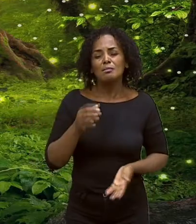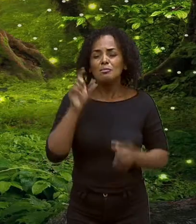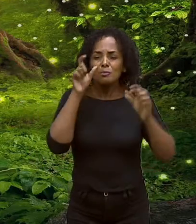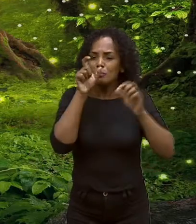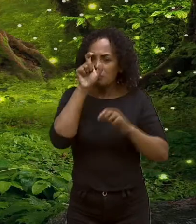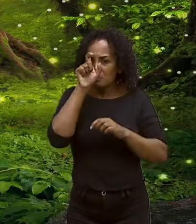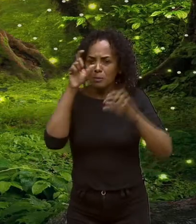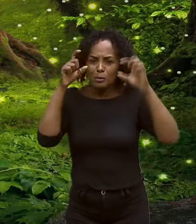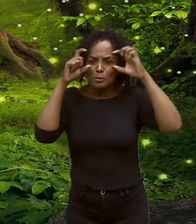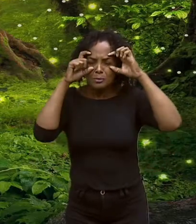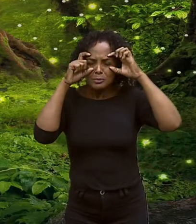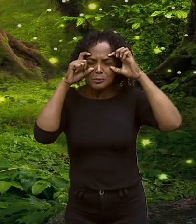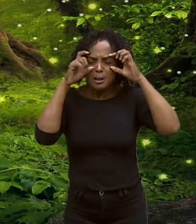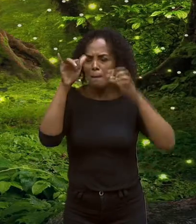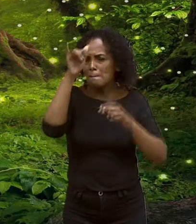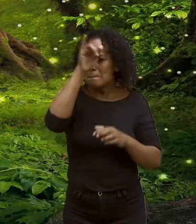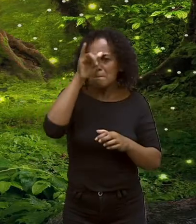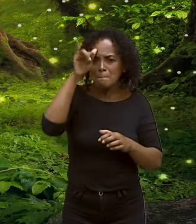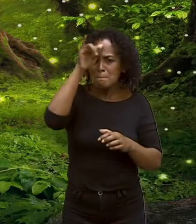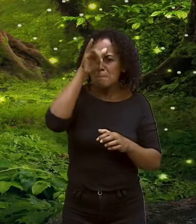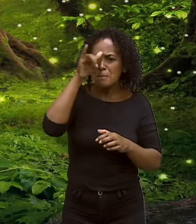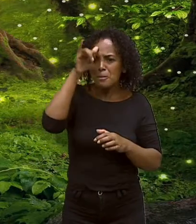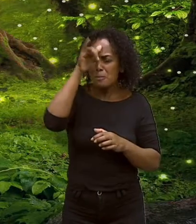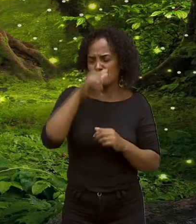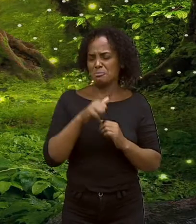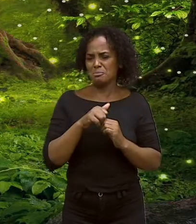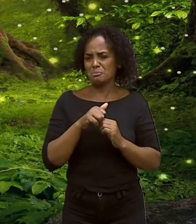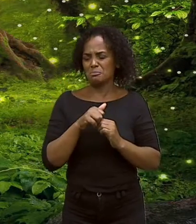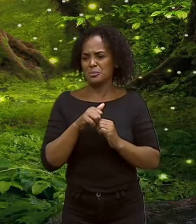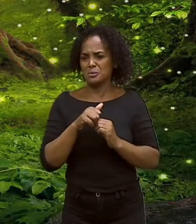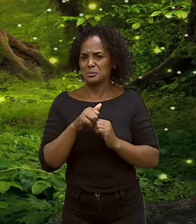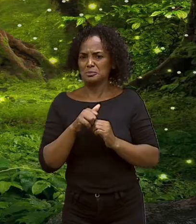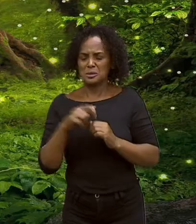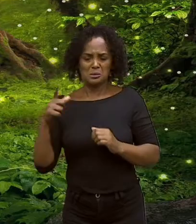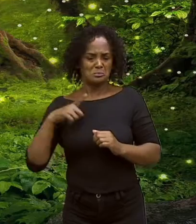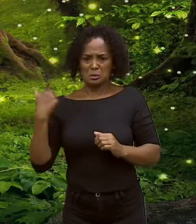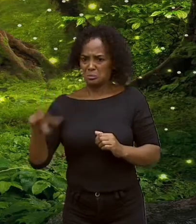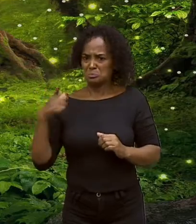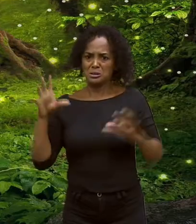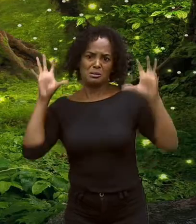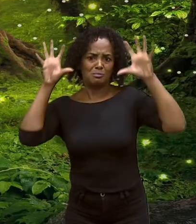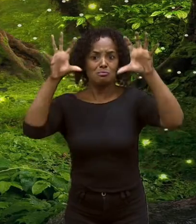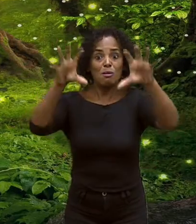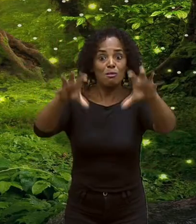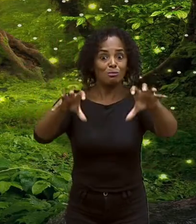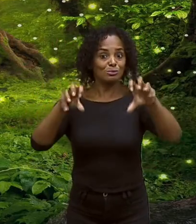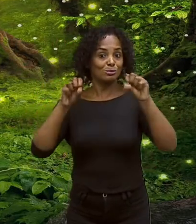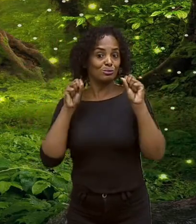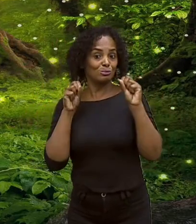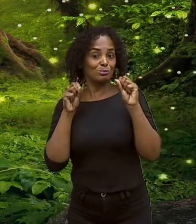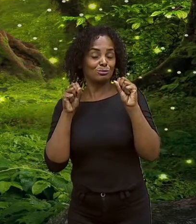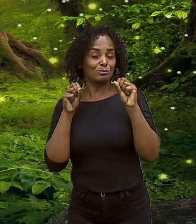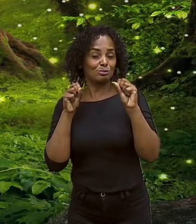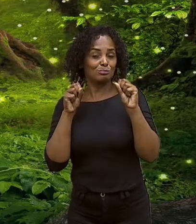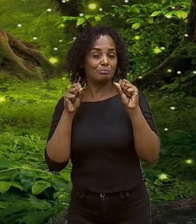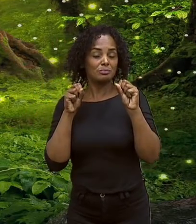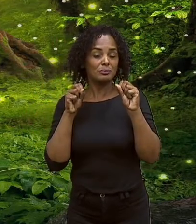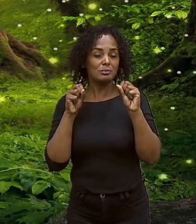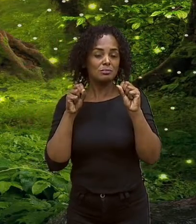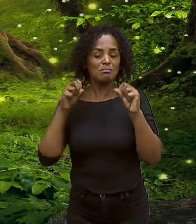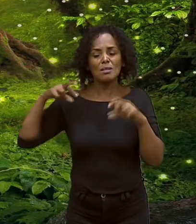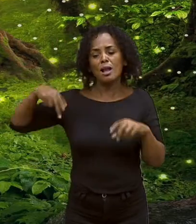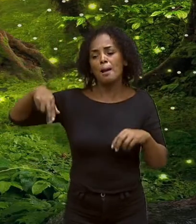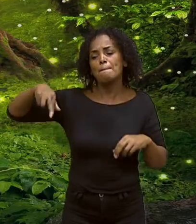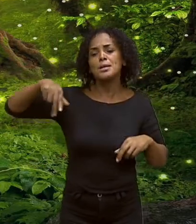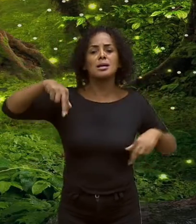Coruja boba, será que ela não sabe que grúfalo não existe?" E lá se foi o ratinho a